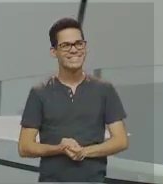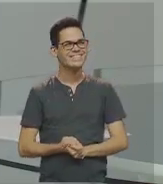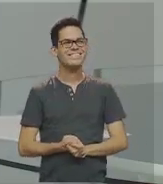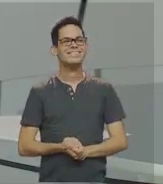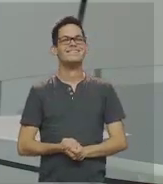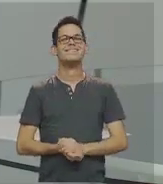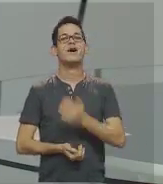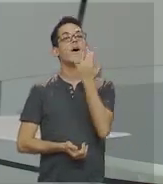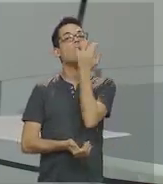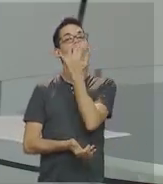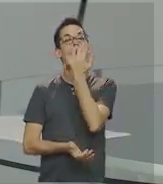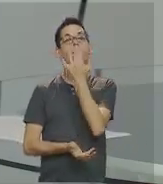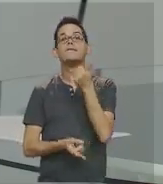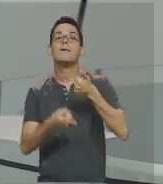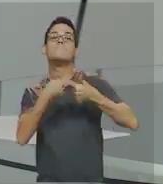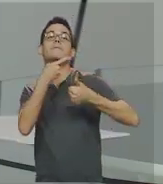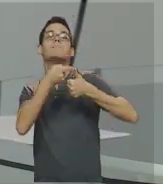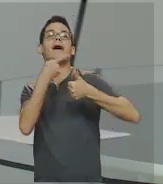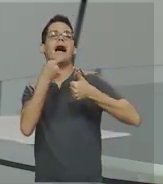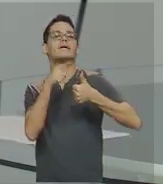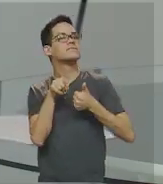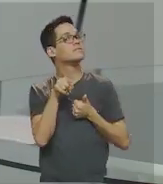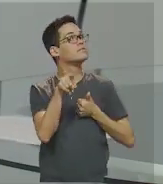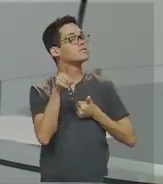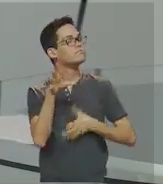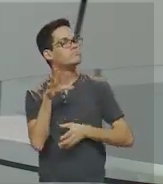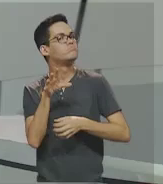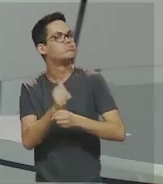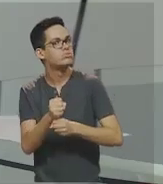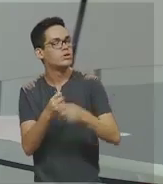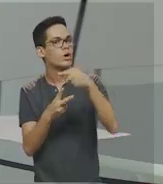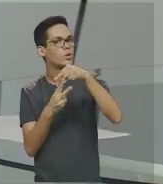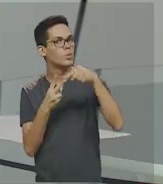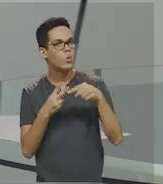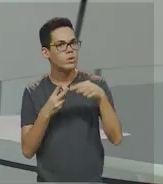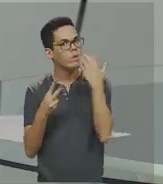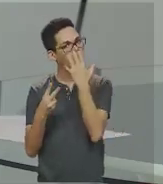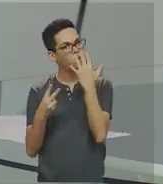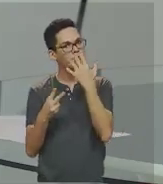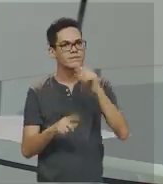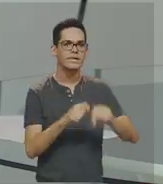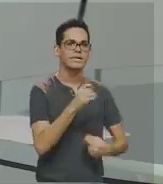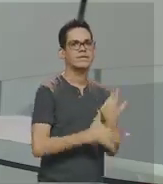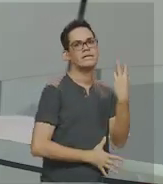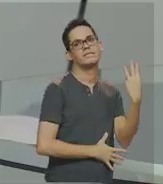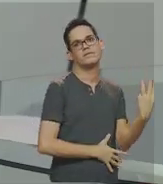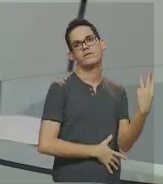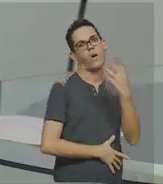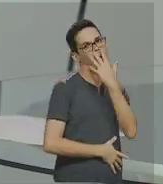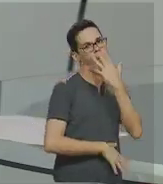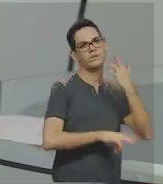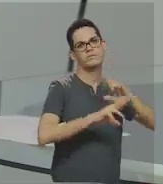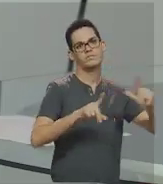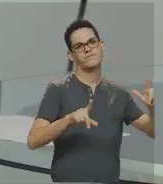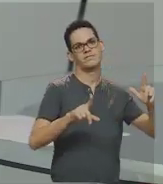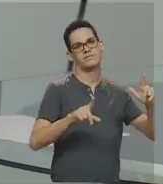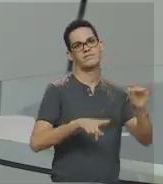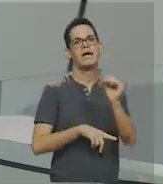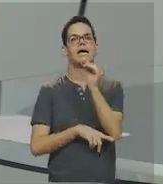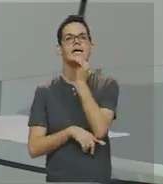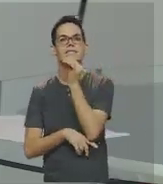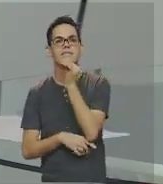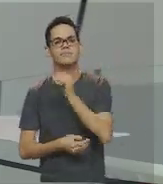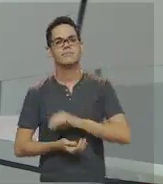partir das cores primárias, quando você junta 2 delas, ela gera uma segunda cor.